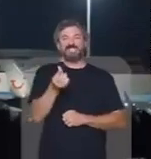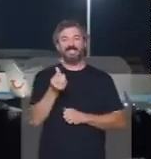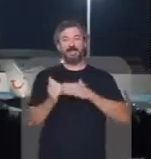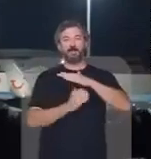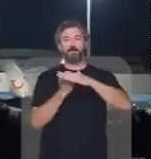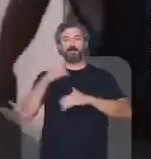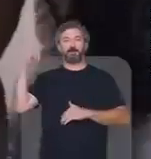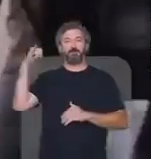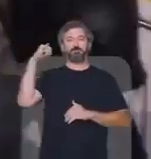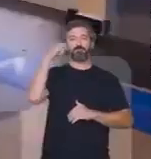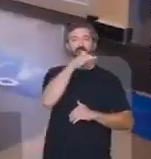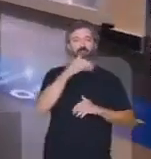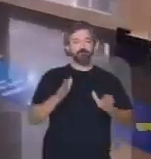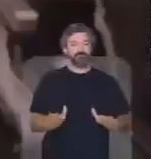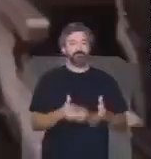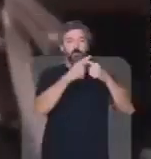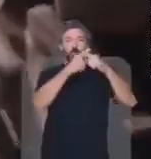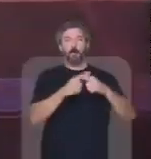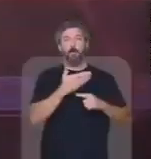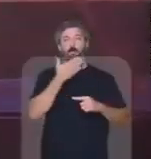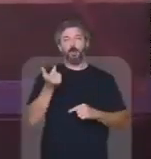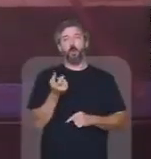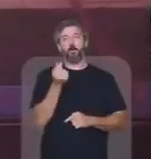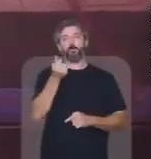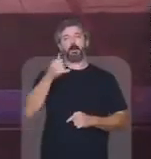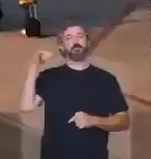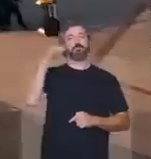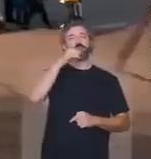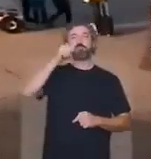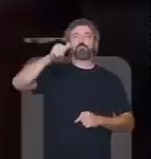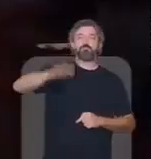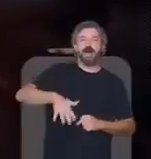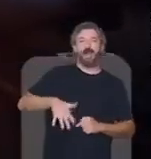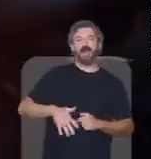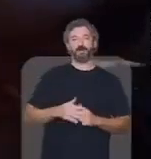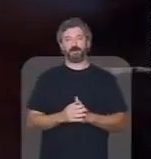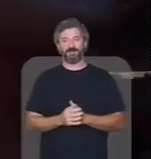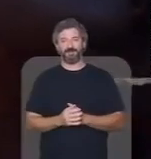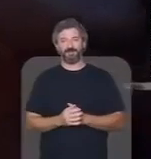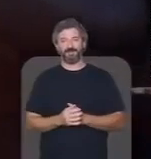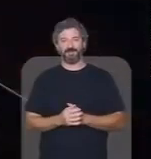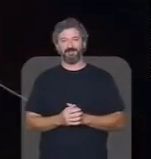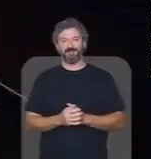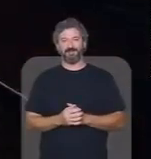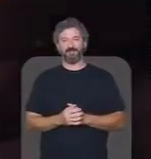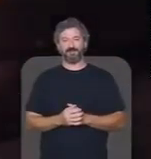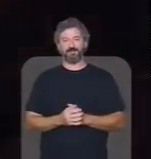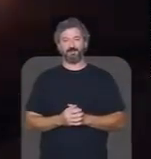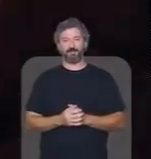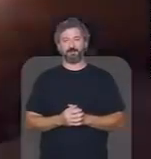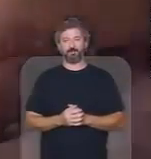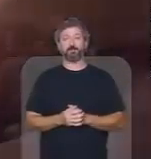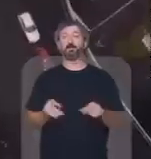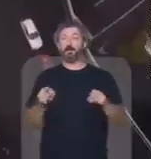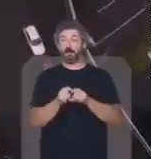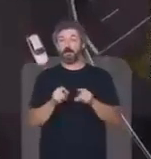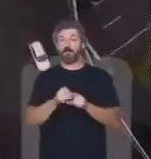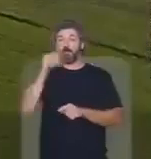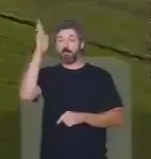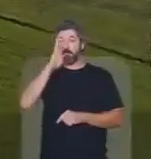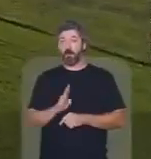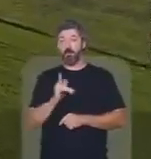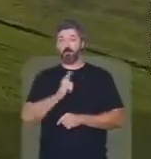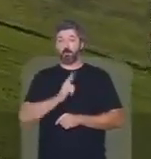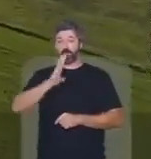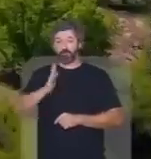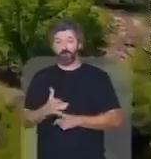6 companhias aéreas para estimular a concorrência e deixar as passagens mais baratas. E o Brasil